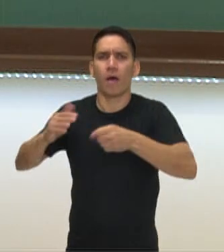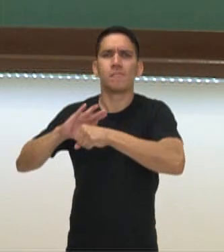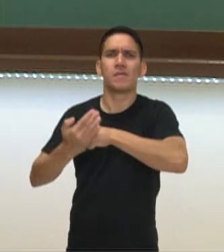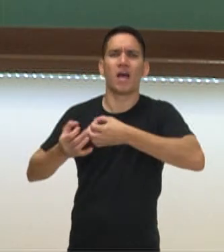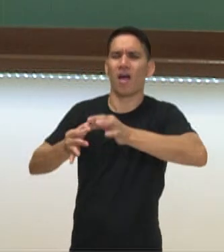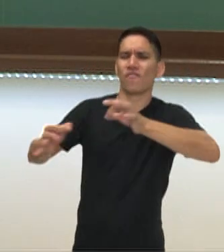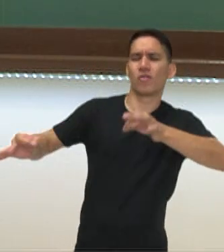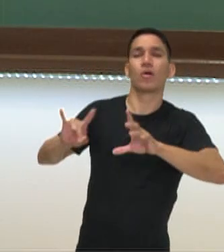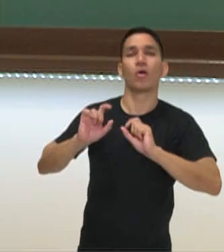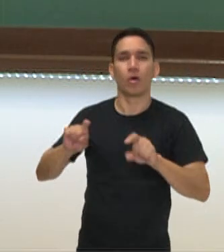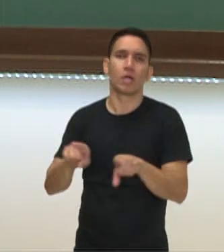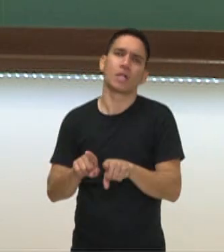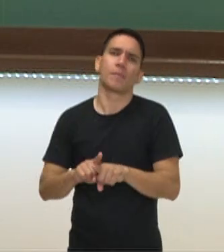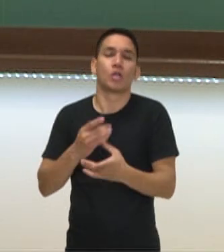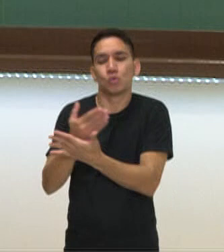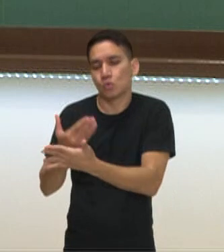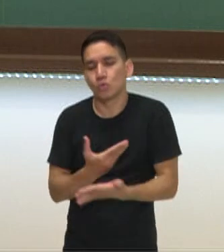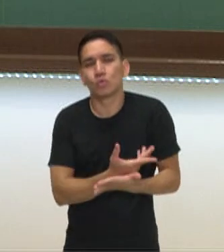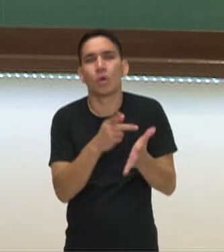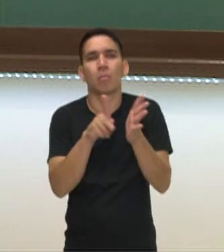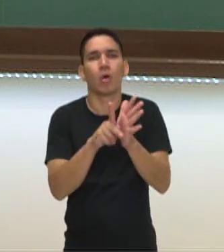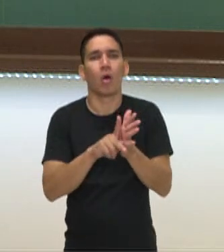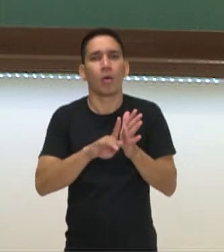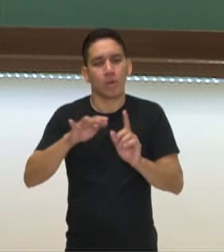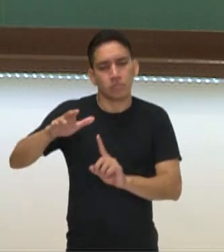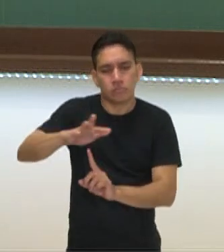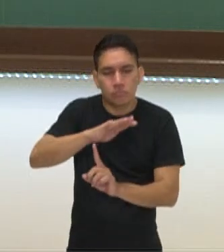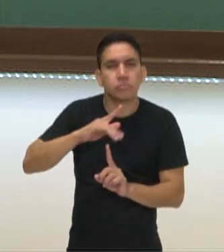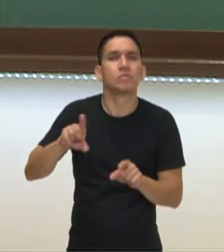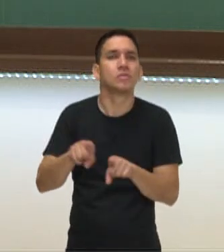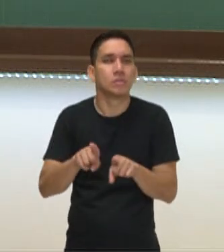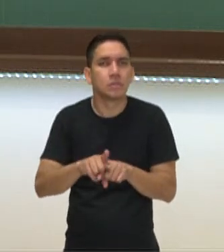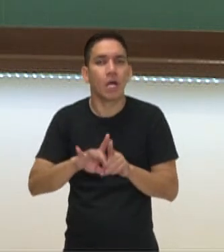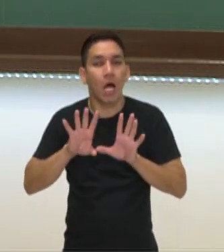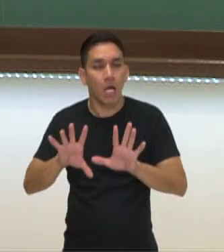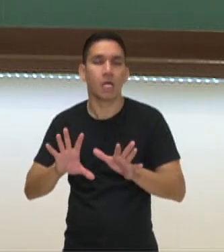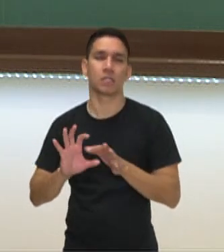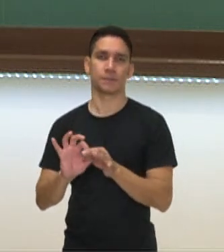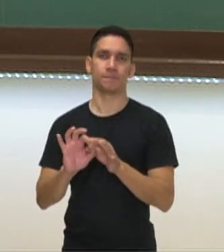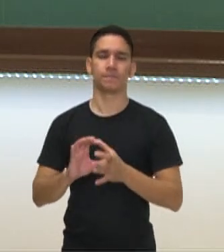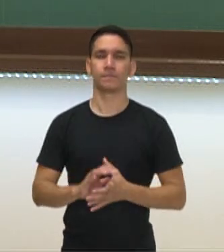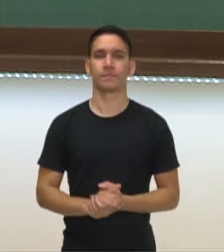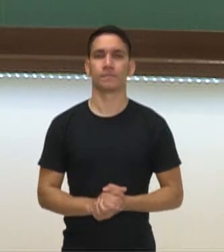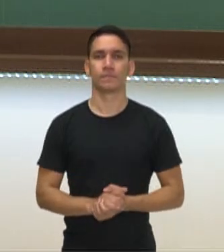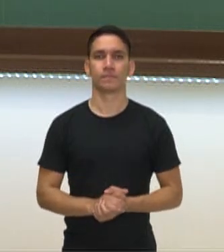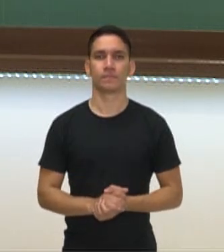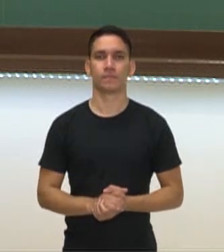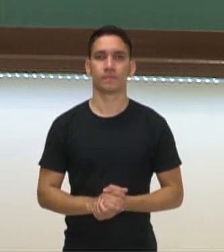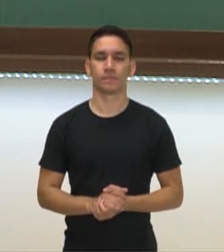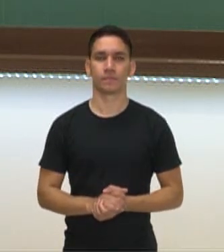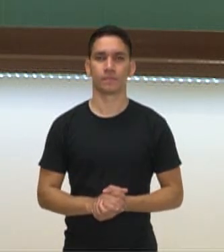Há muitos estudos clássicos da antropologia, né, nesse sentido.